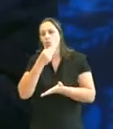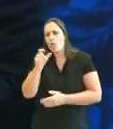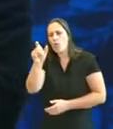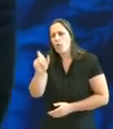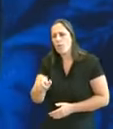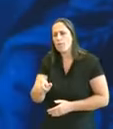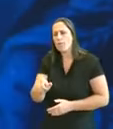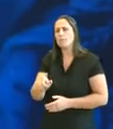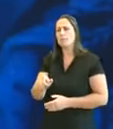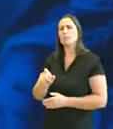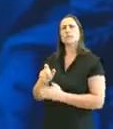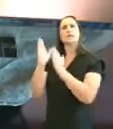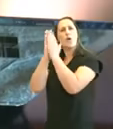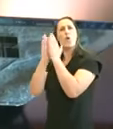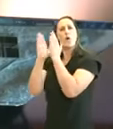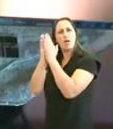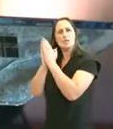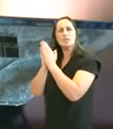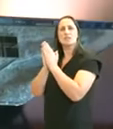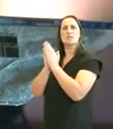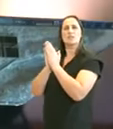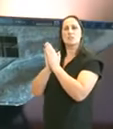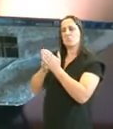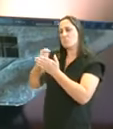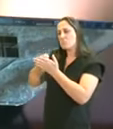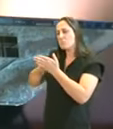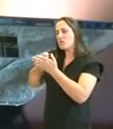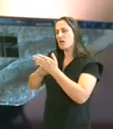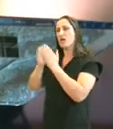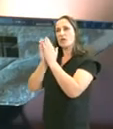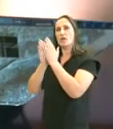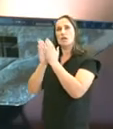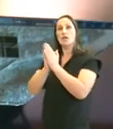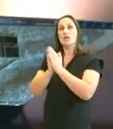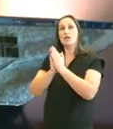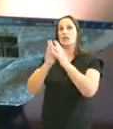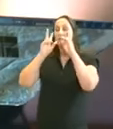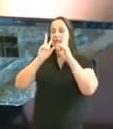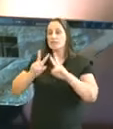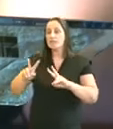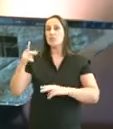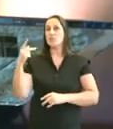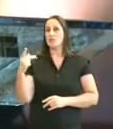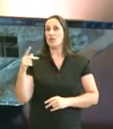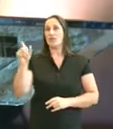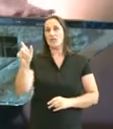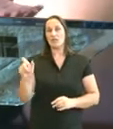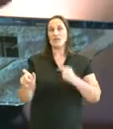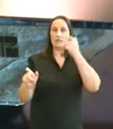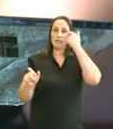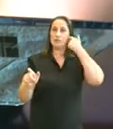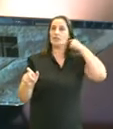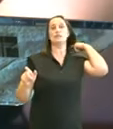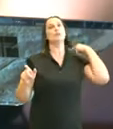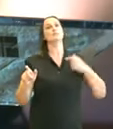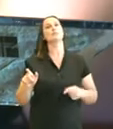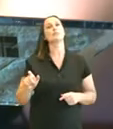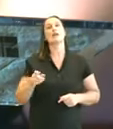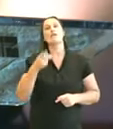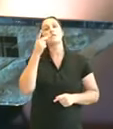dedicado à oração. Alguns testemunhos da vida de Tiago diziam, essas